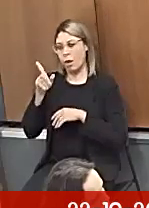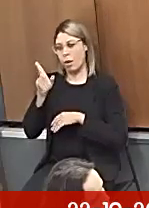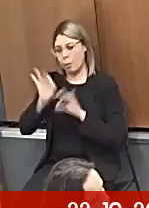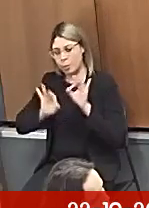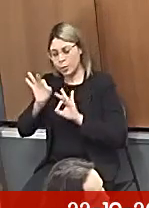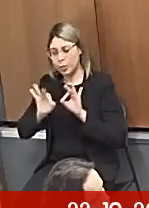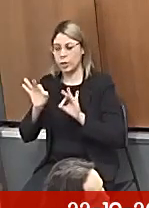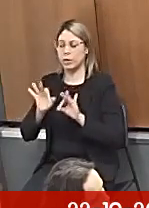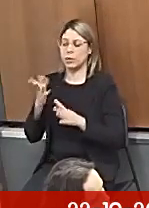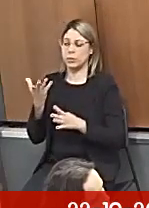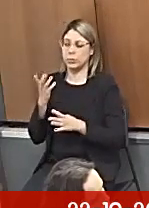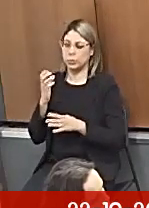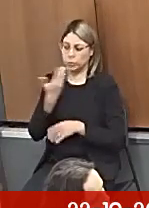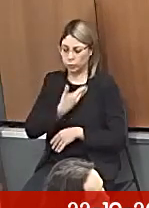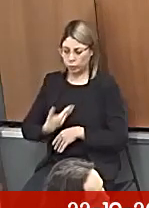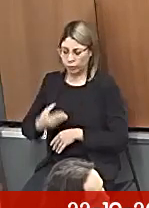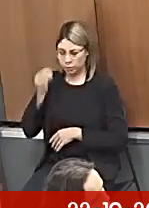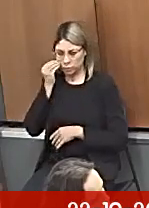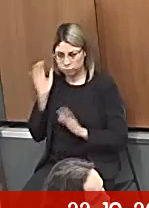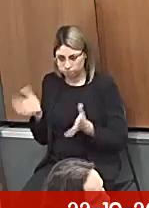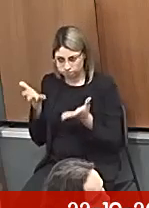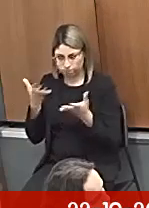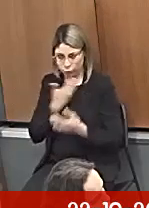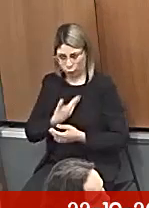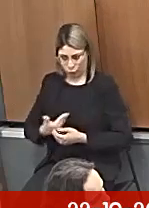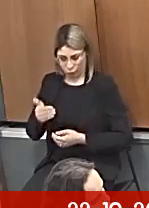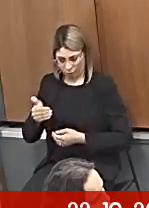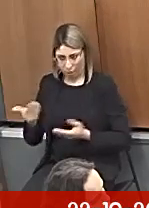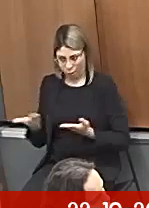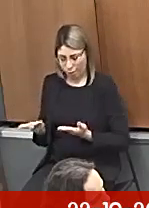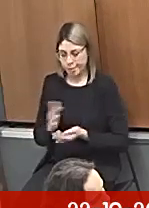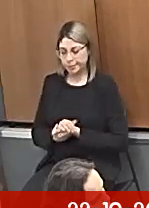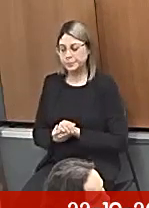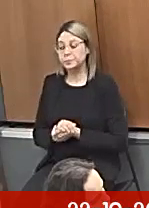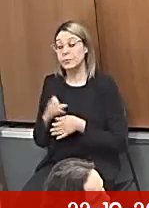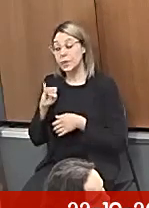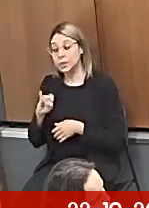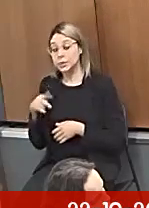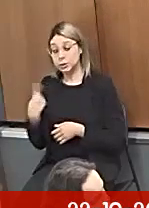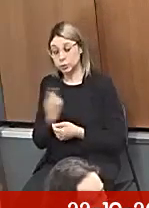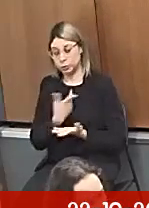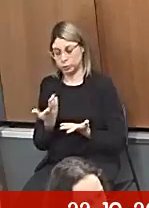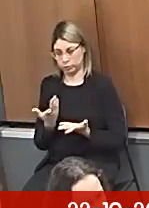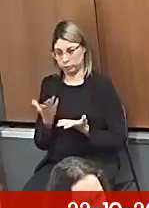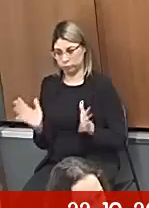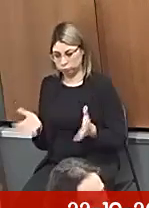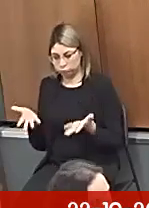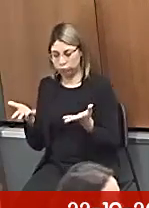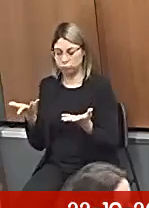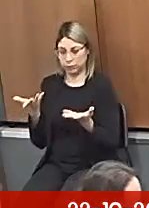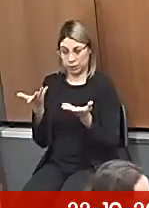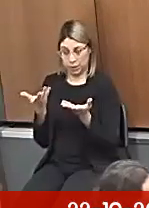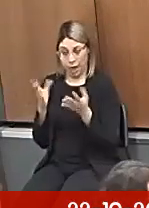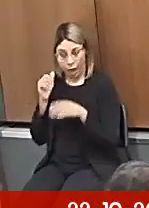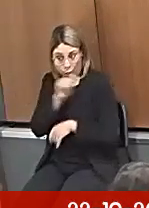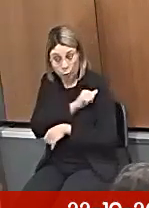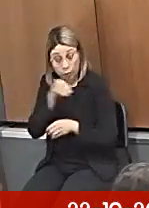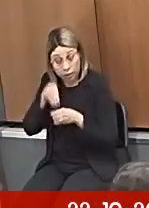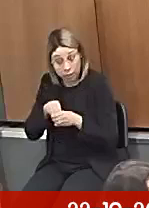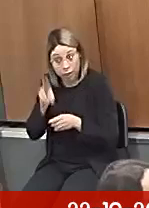está tentando alavancar neste governo. Quando a gente faz com que os estudantes, dentro da